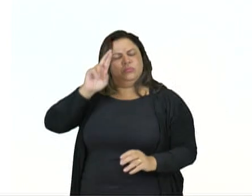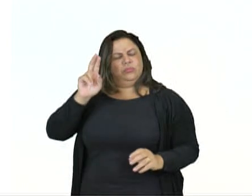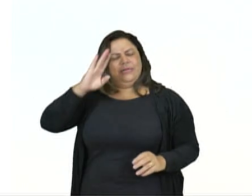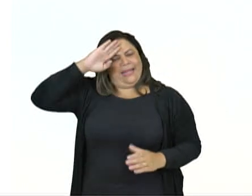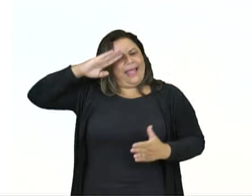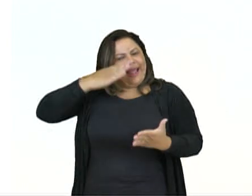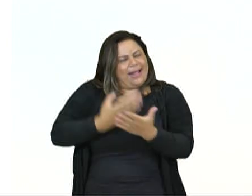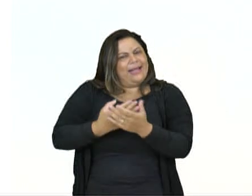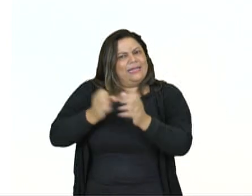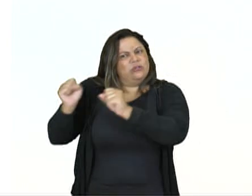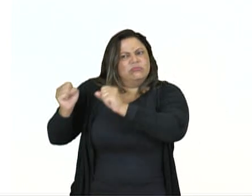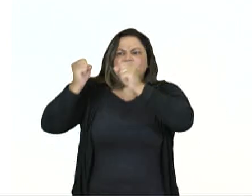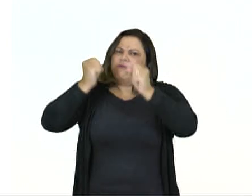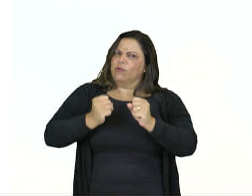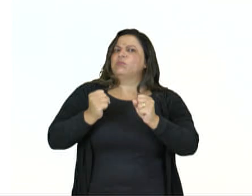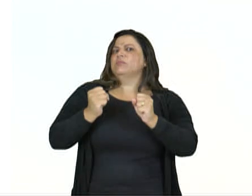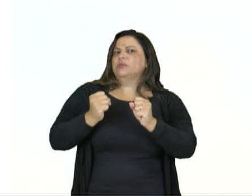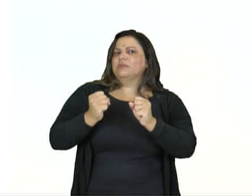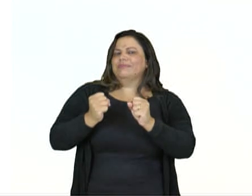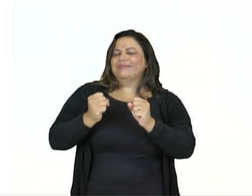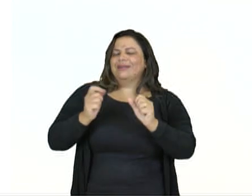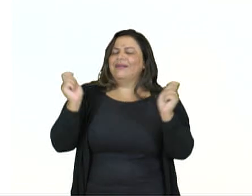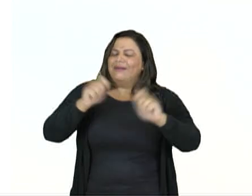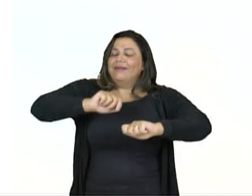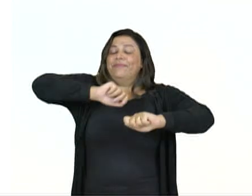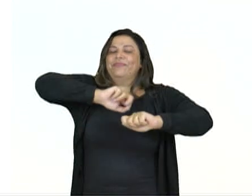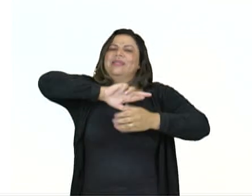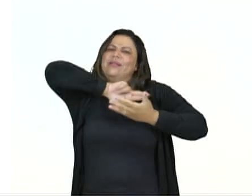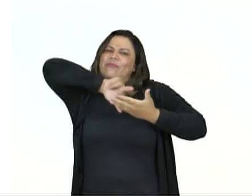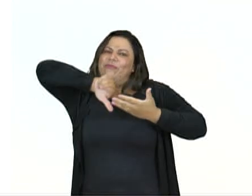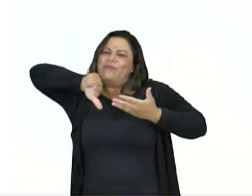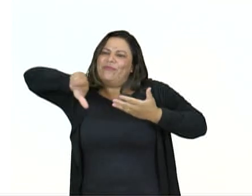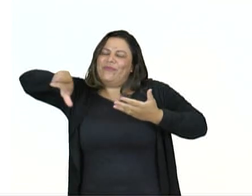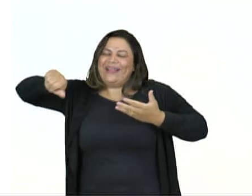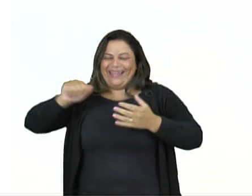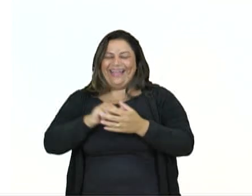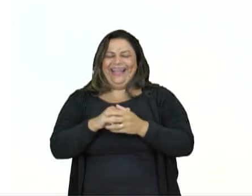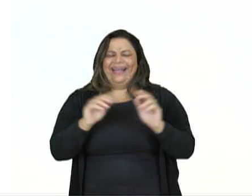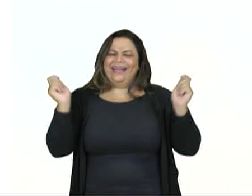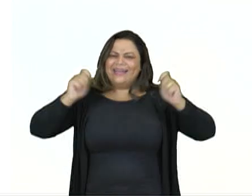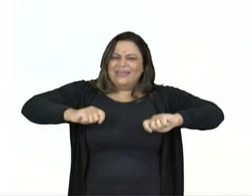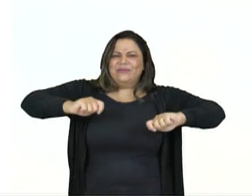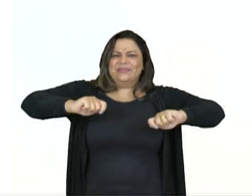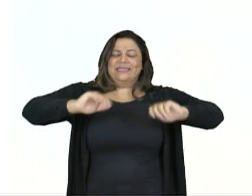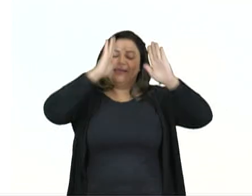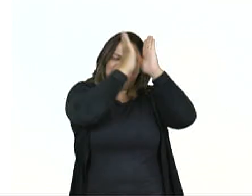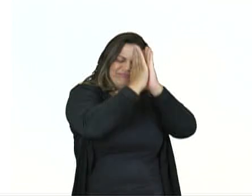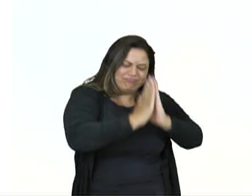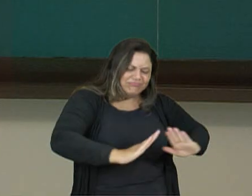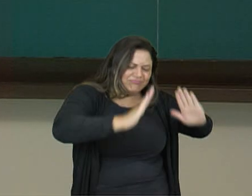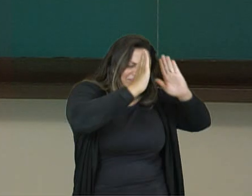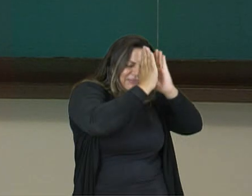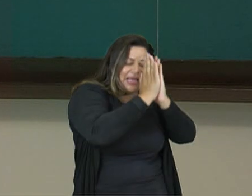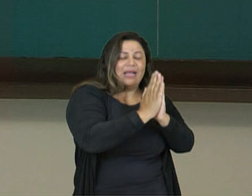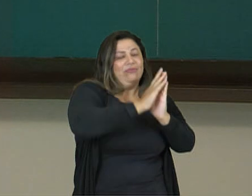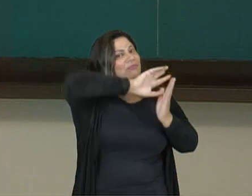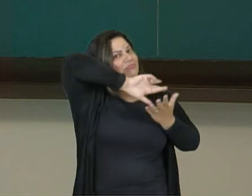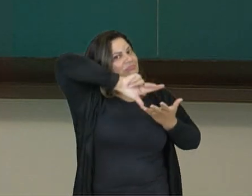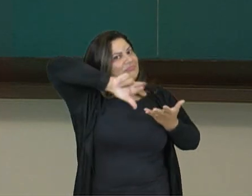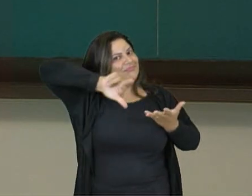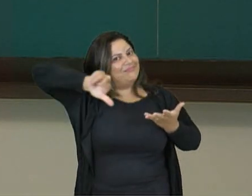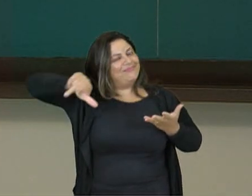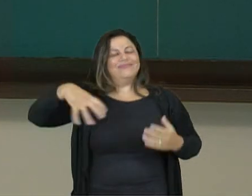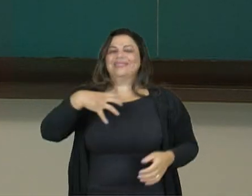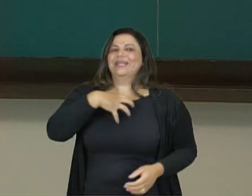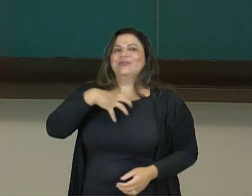mágico, assim os vários deuses gregos eram cultuados de diferentes maneiras. Então também, como lá no Egito,